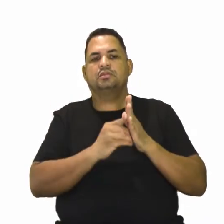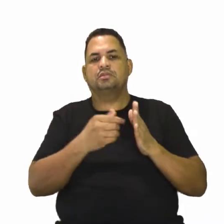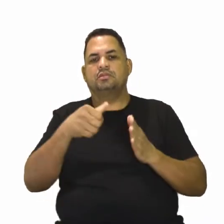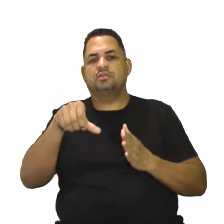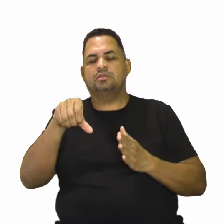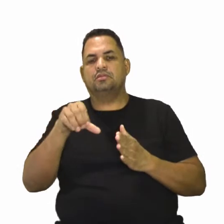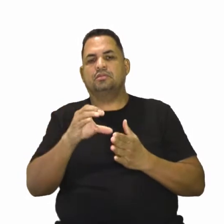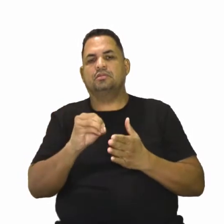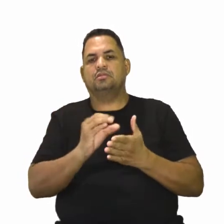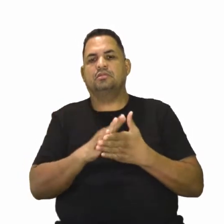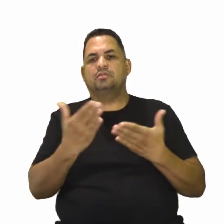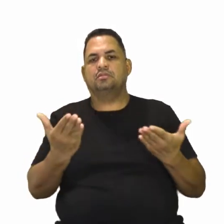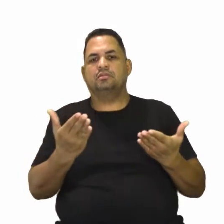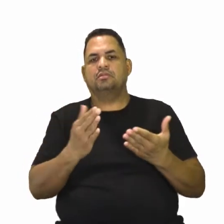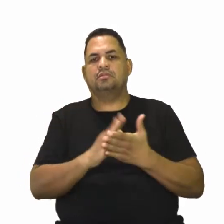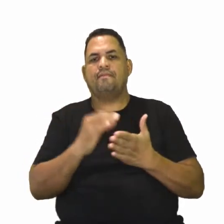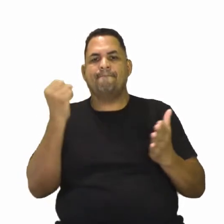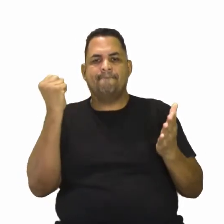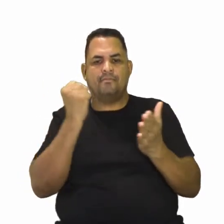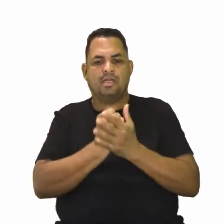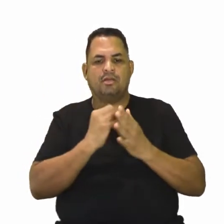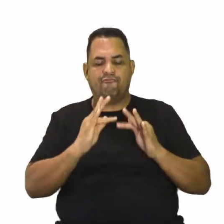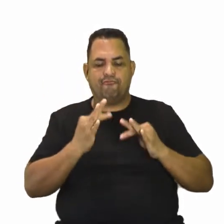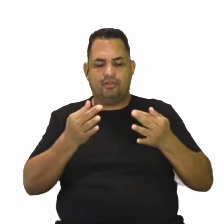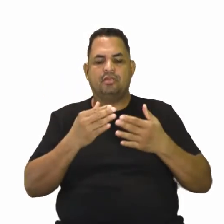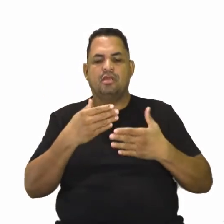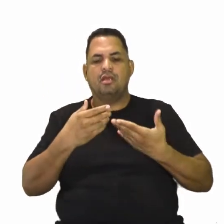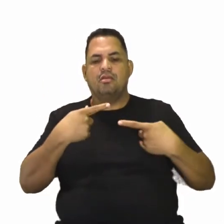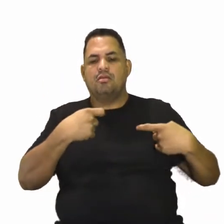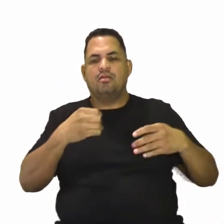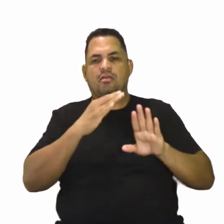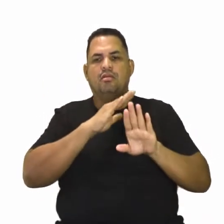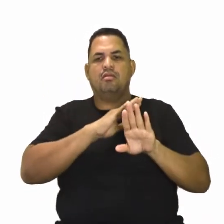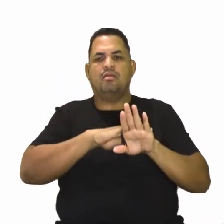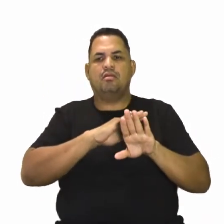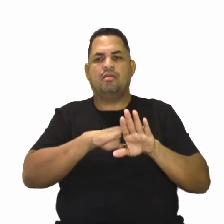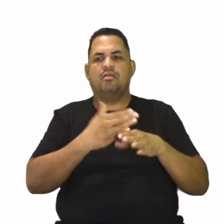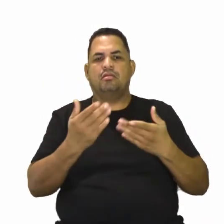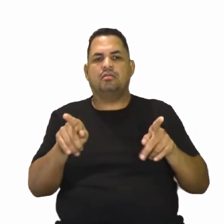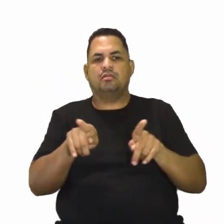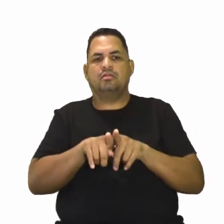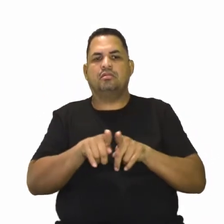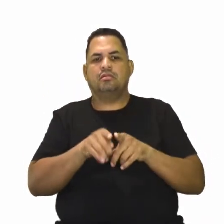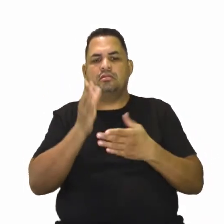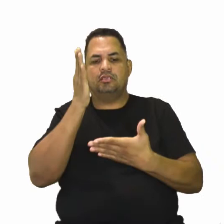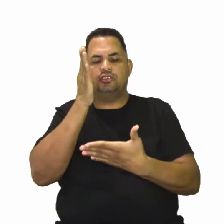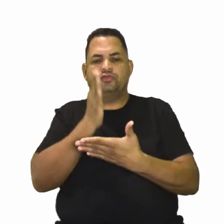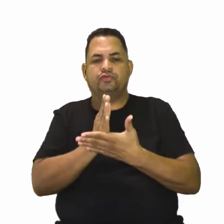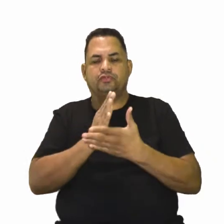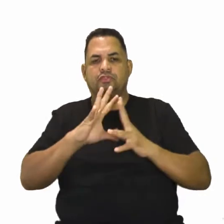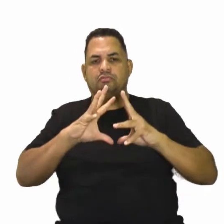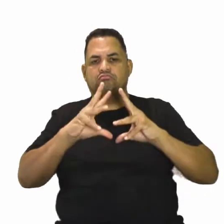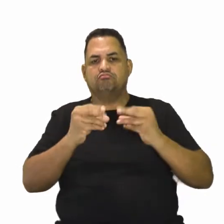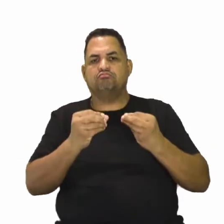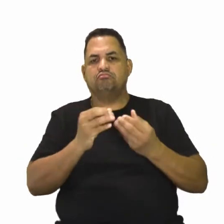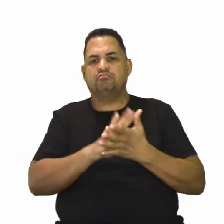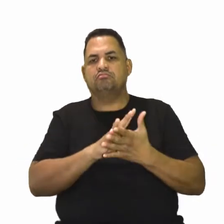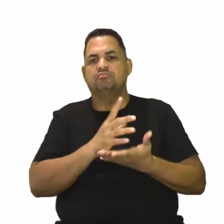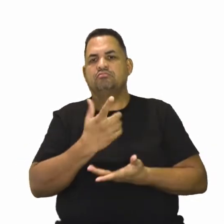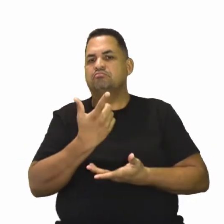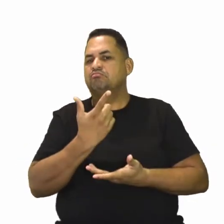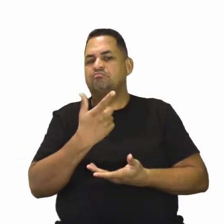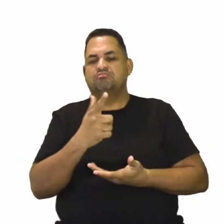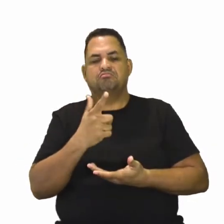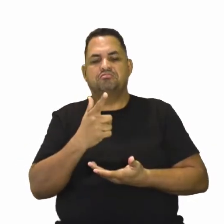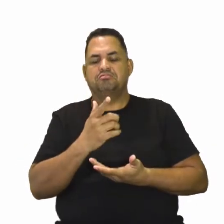90, a década de 90 que ela vai marcar esse fim da Guerra Fria, também da divisão do mundo. Então o mundo deixou